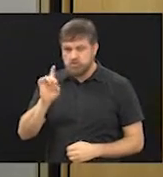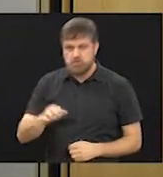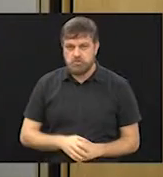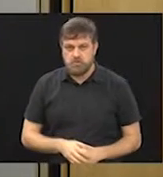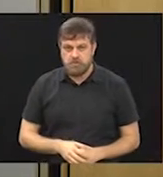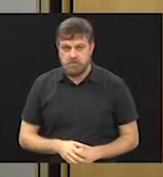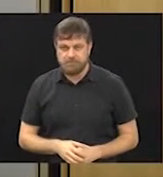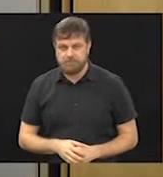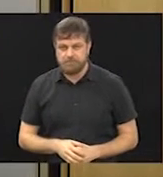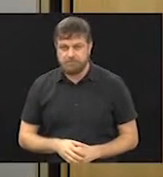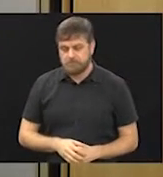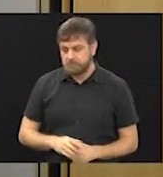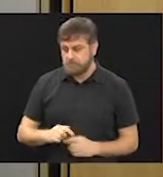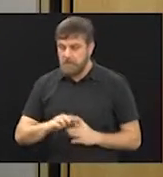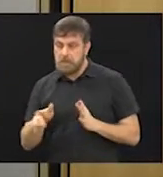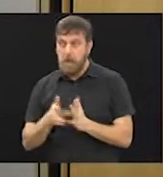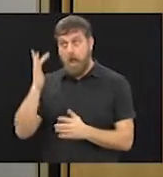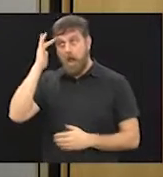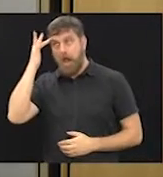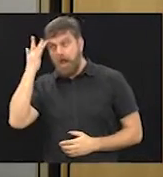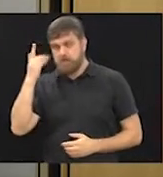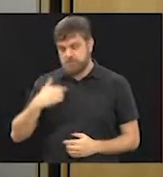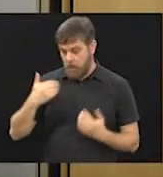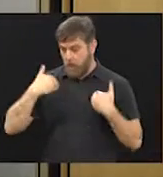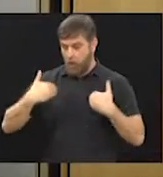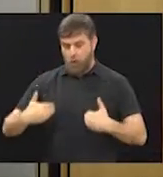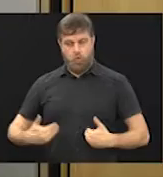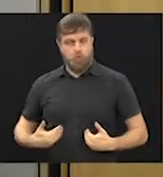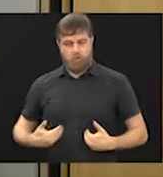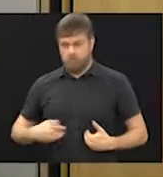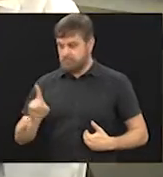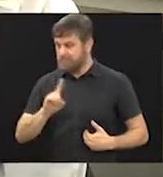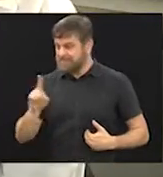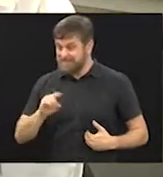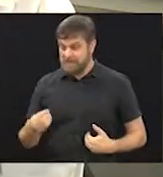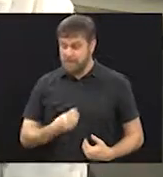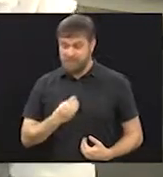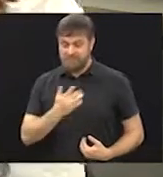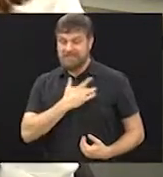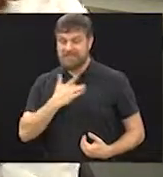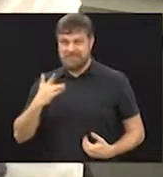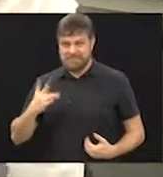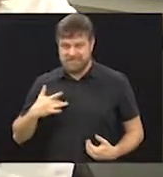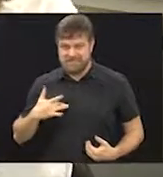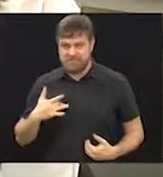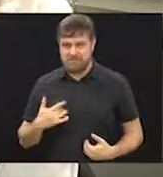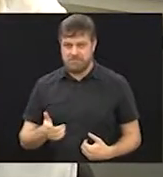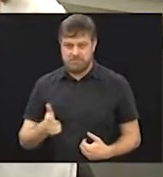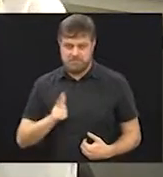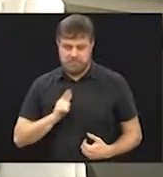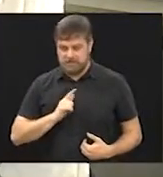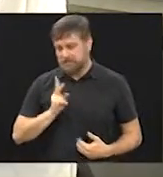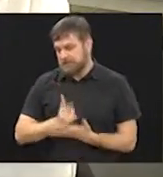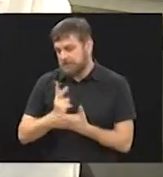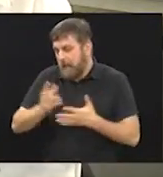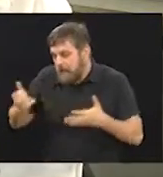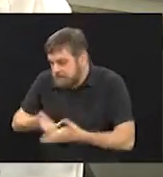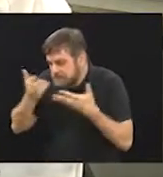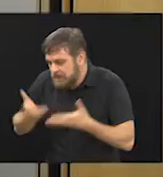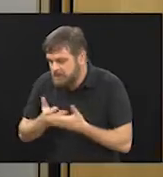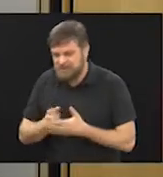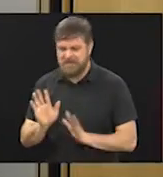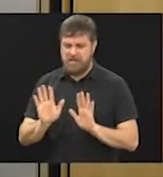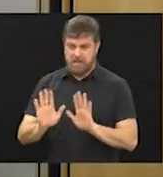somente o que todo mundo acha que é a parte física. Eu acho que hoje... Comer salada, tomar água. Eu acho que